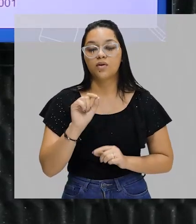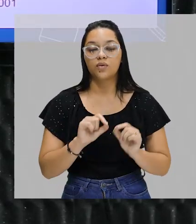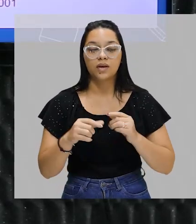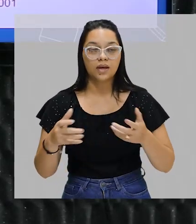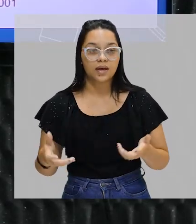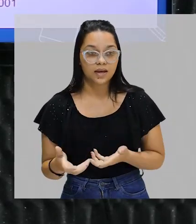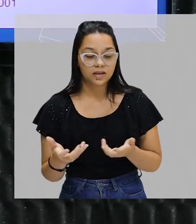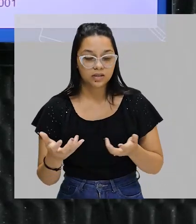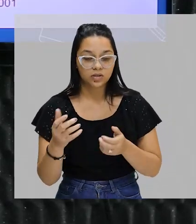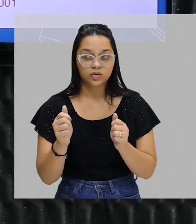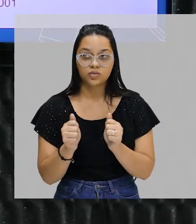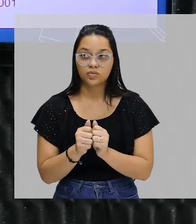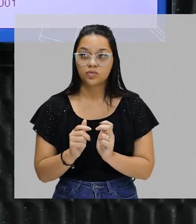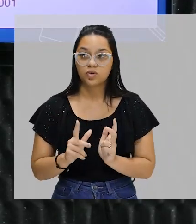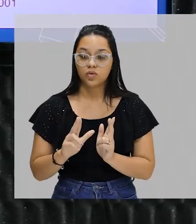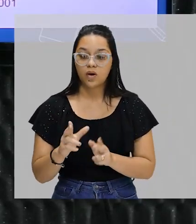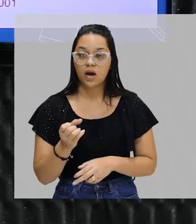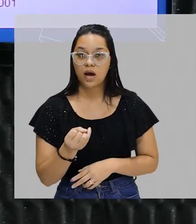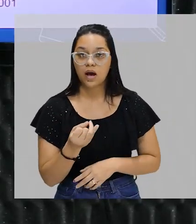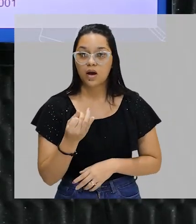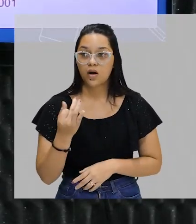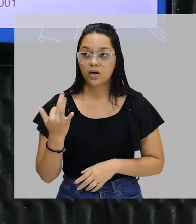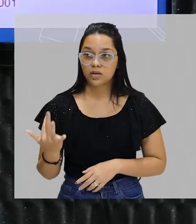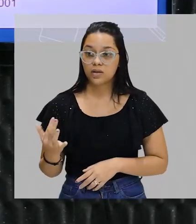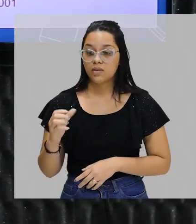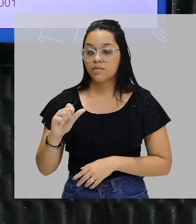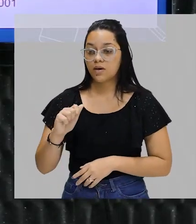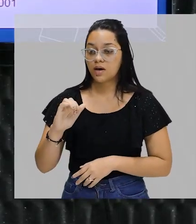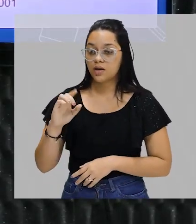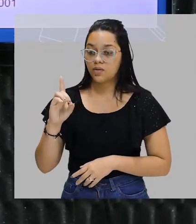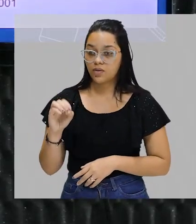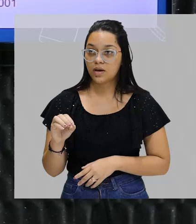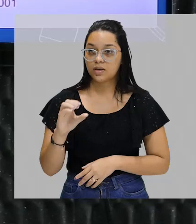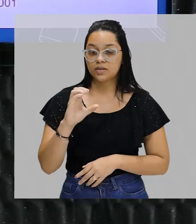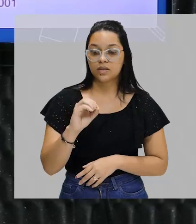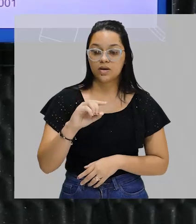reagir com a mesma quantidade para o ácido,